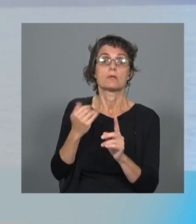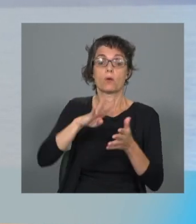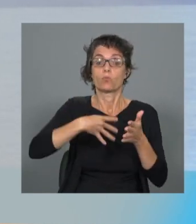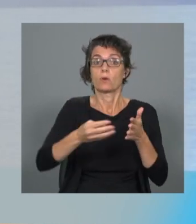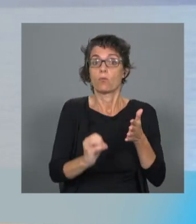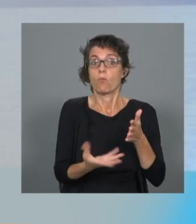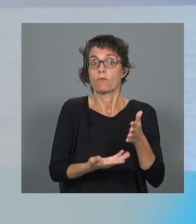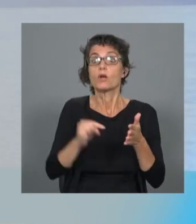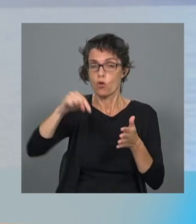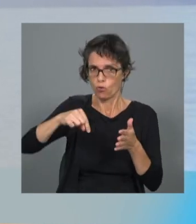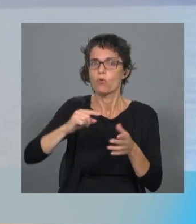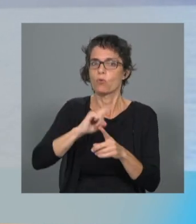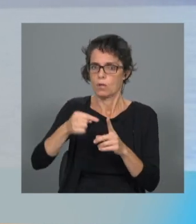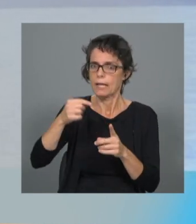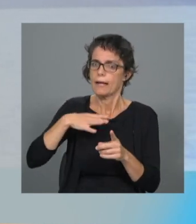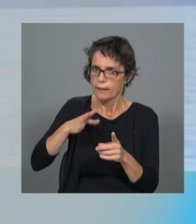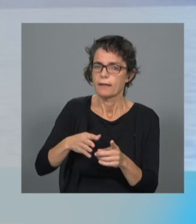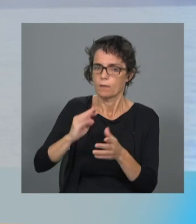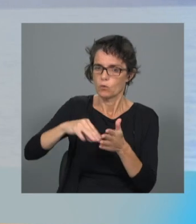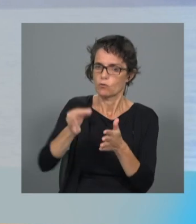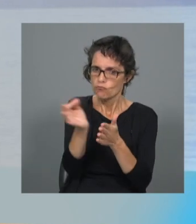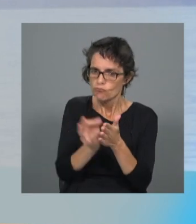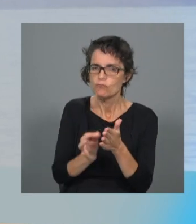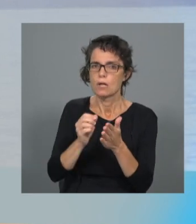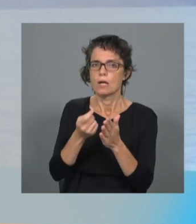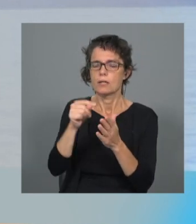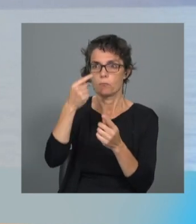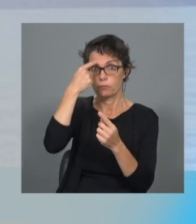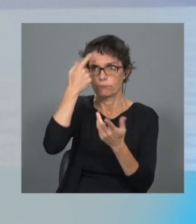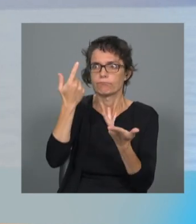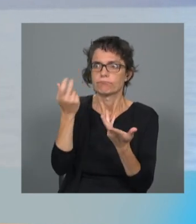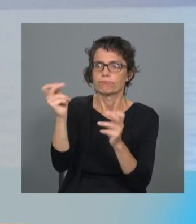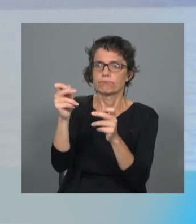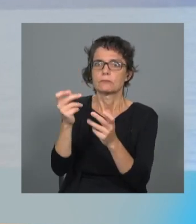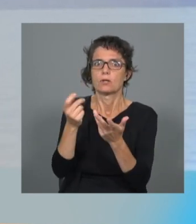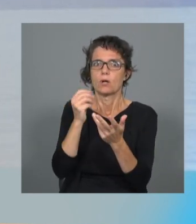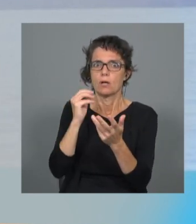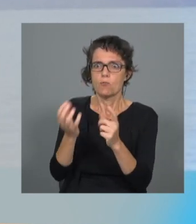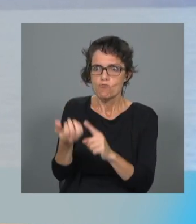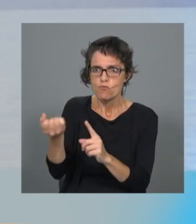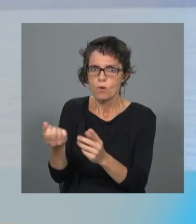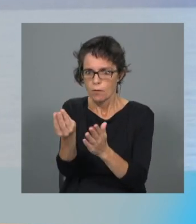ano queremos fazer calendário. Se cumpre tudo ou não, só Deus o dirá, só o estado da pandemia